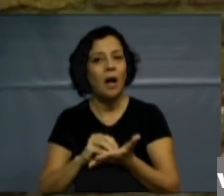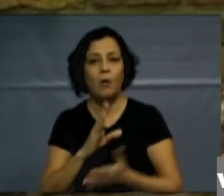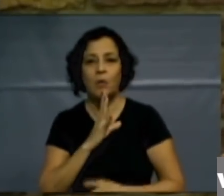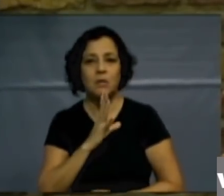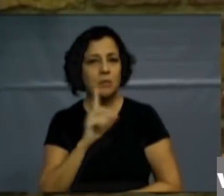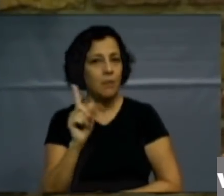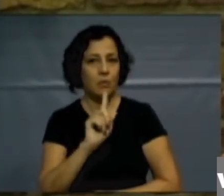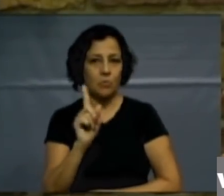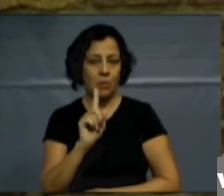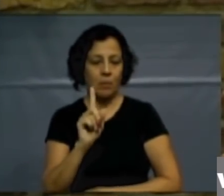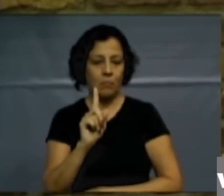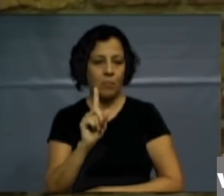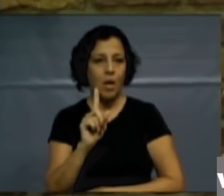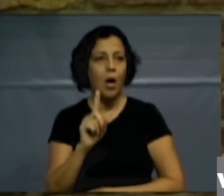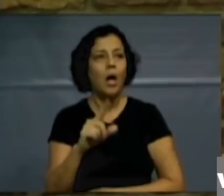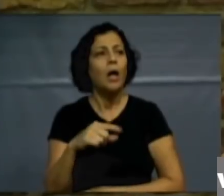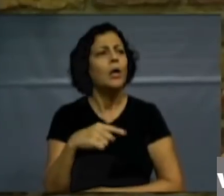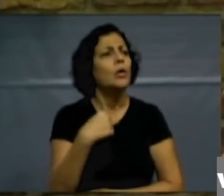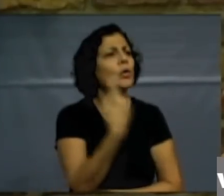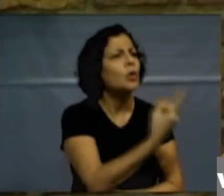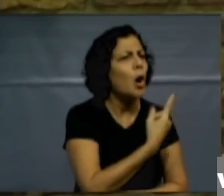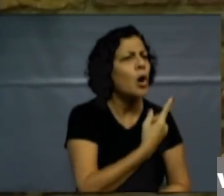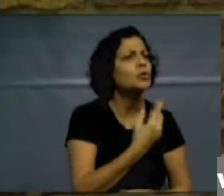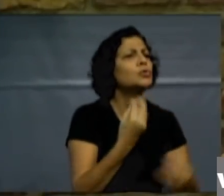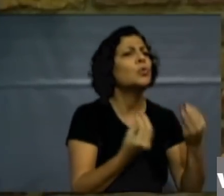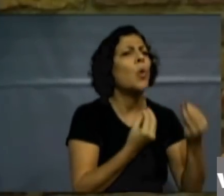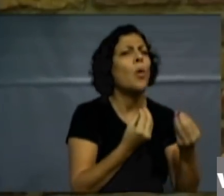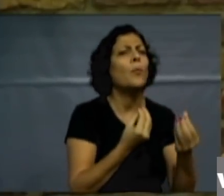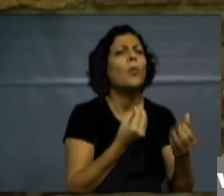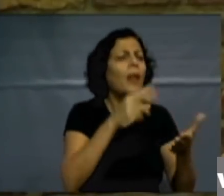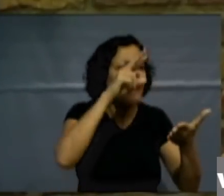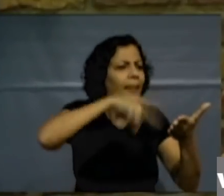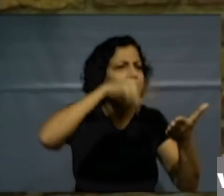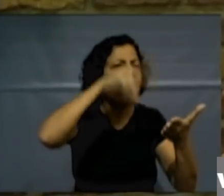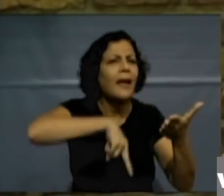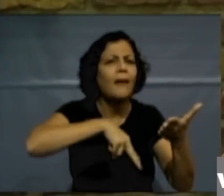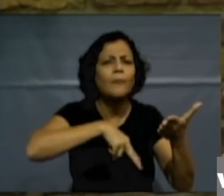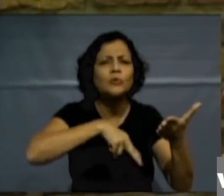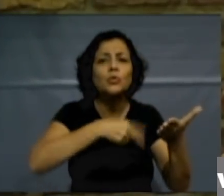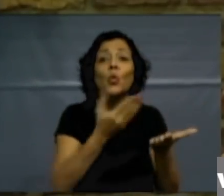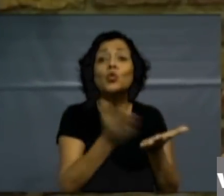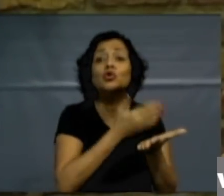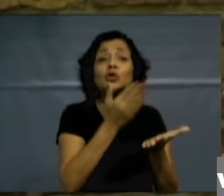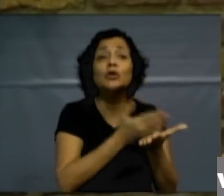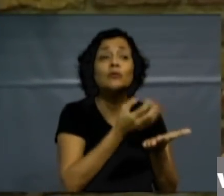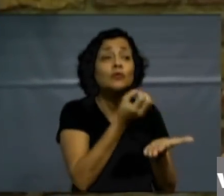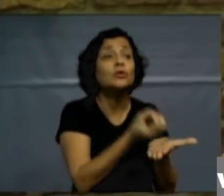abertura. Como está a nossa leitura de livro do Movimento Espírita hoje?